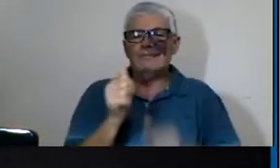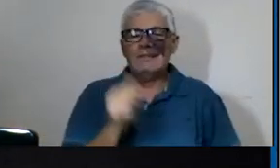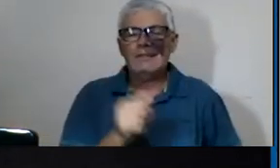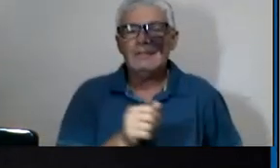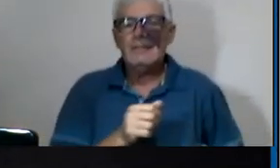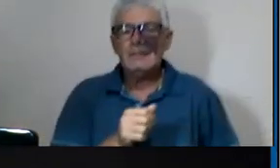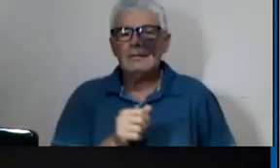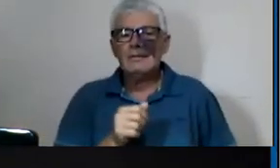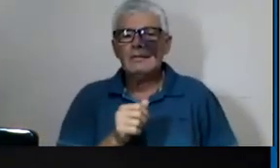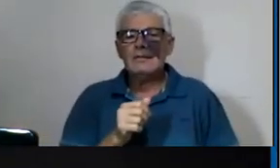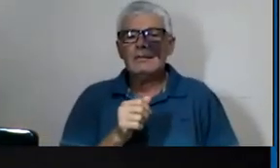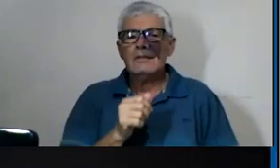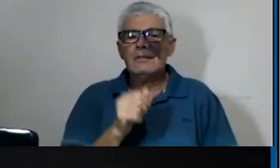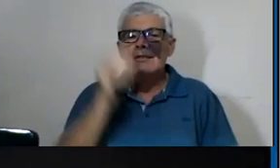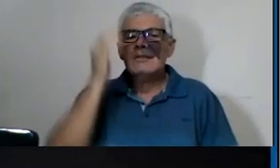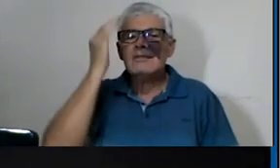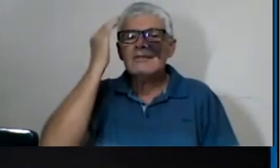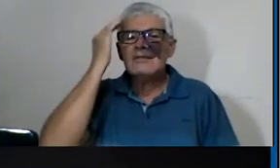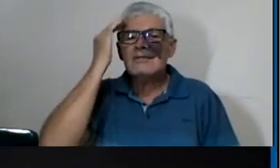Cara, sempre você.